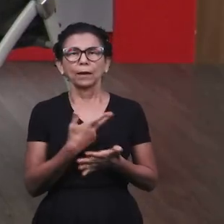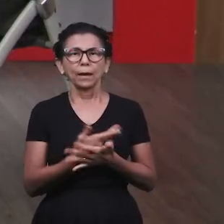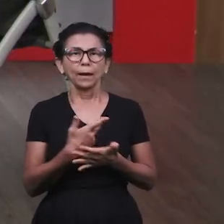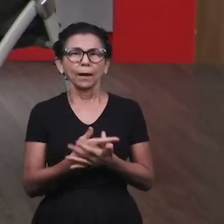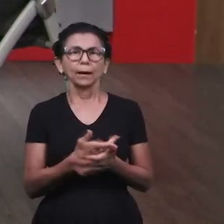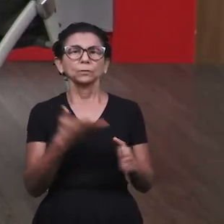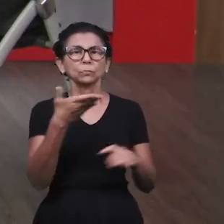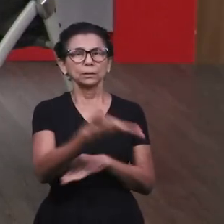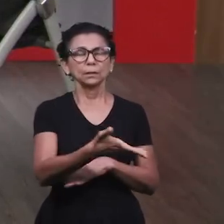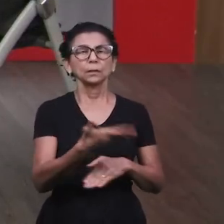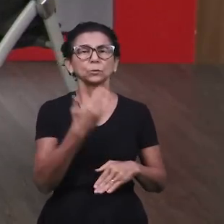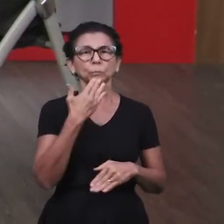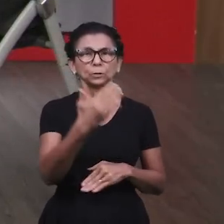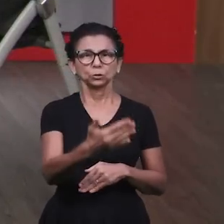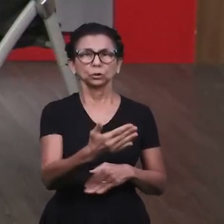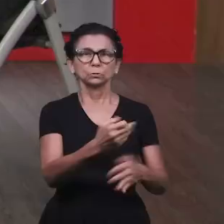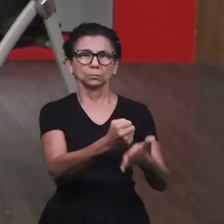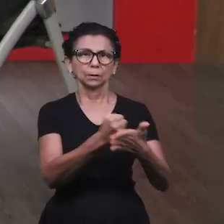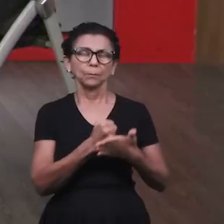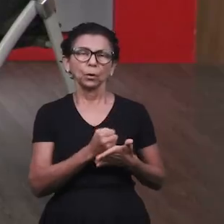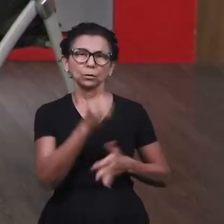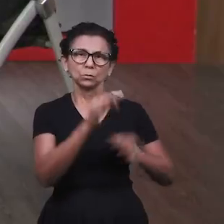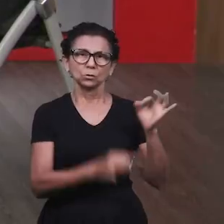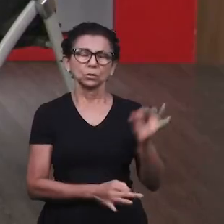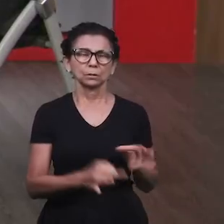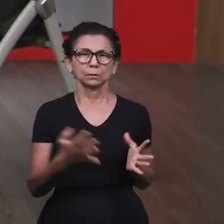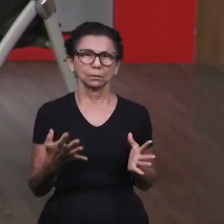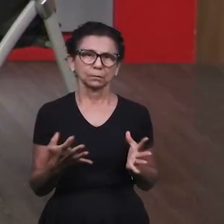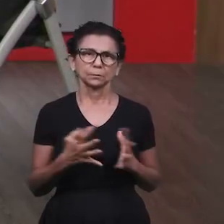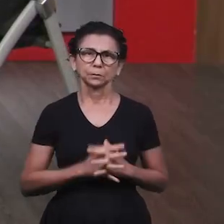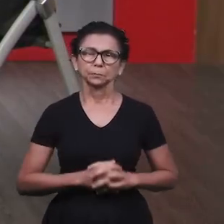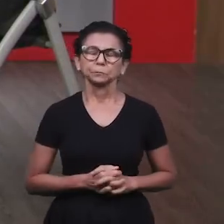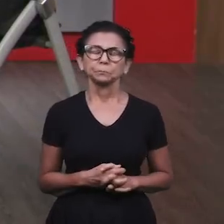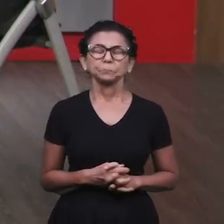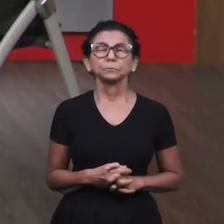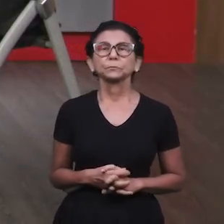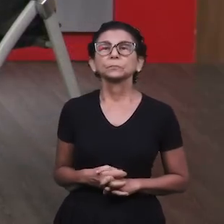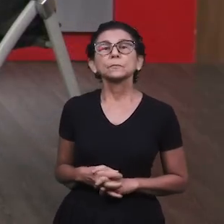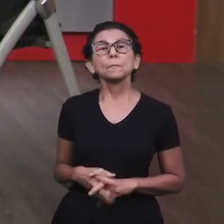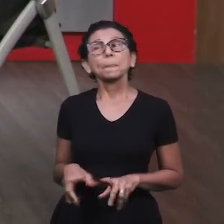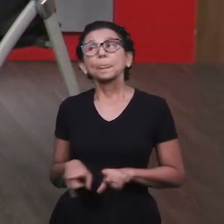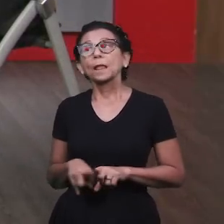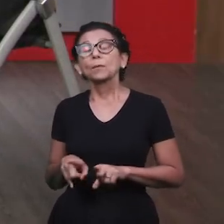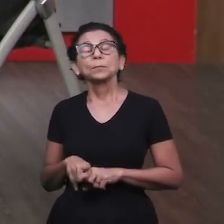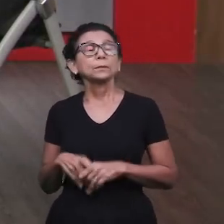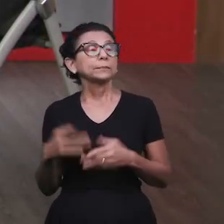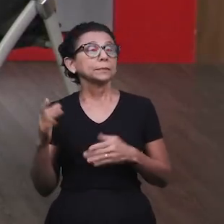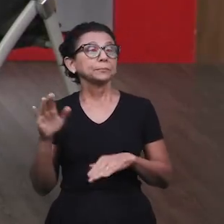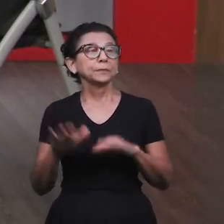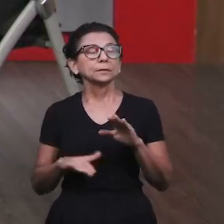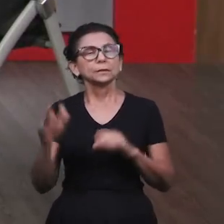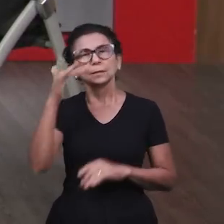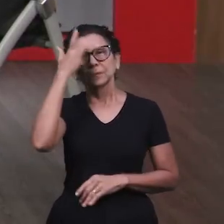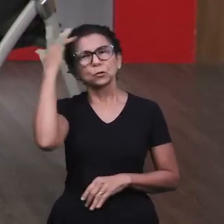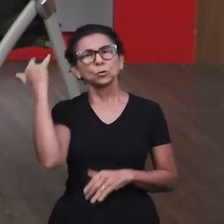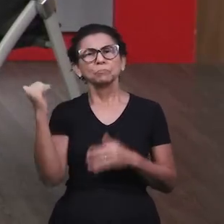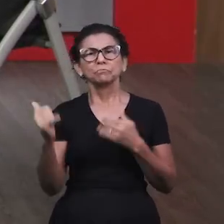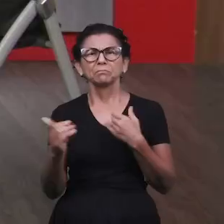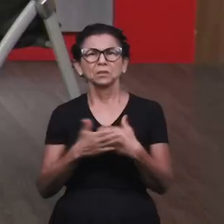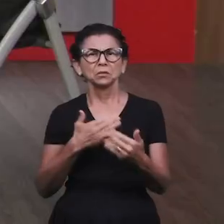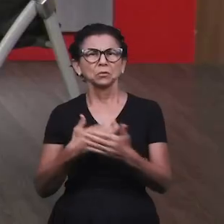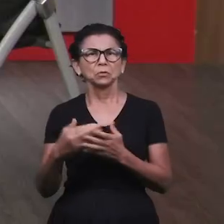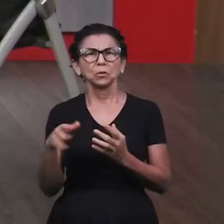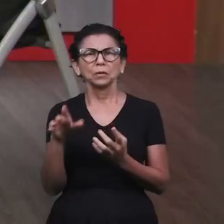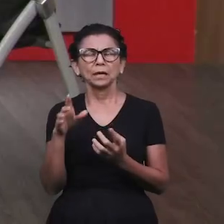Isaías, a cultura da demanda. Né? Muitas vezes a pessoa acha que, né, todo tipo de problema ela tem que